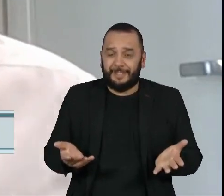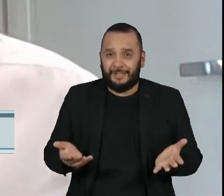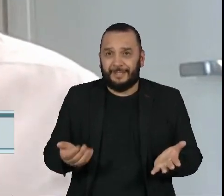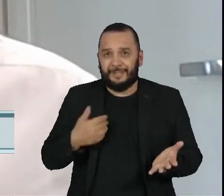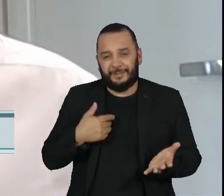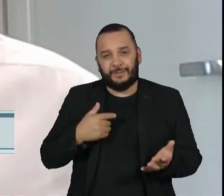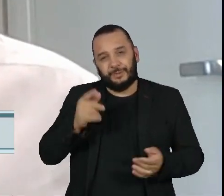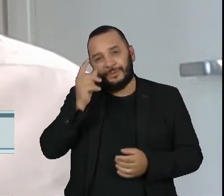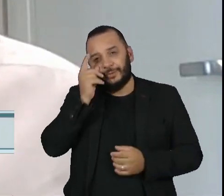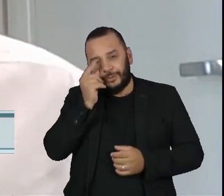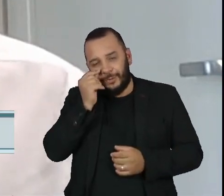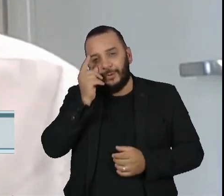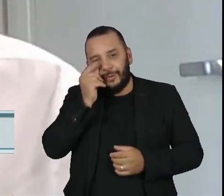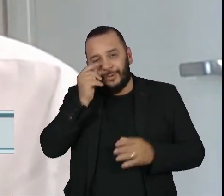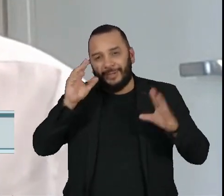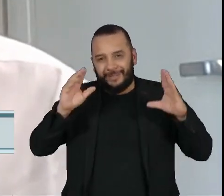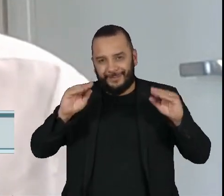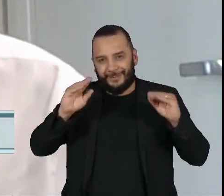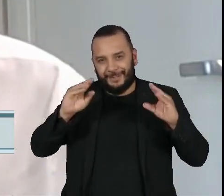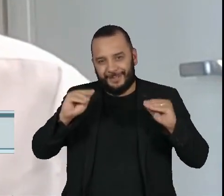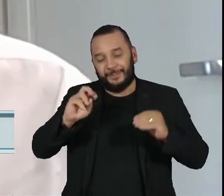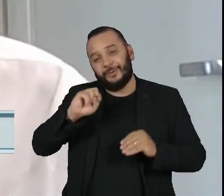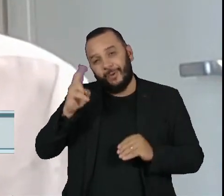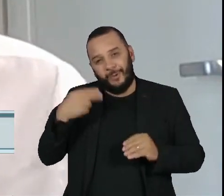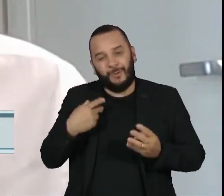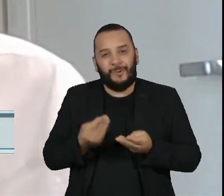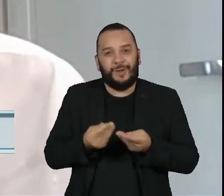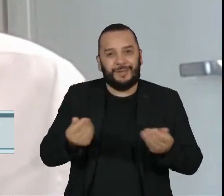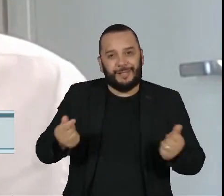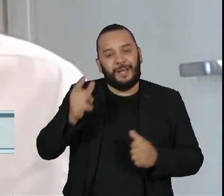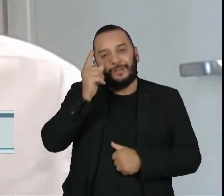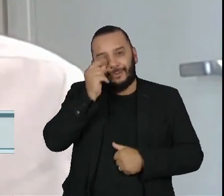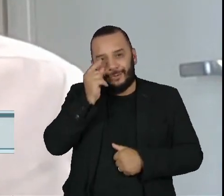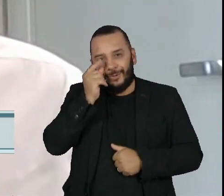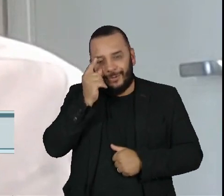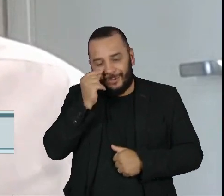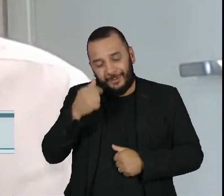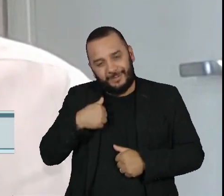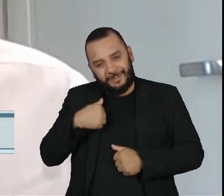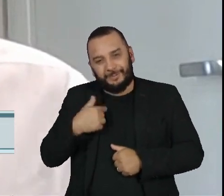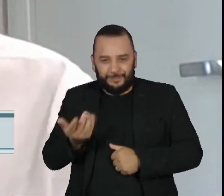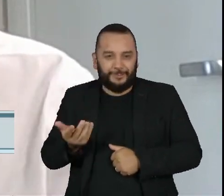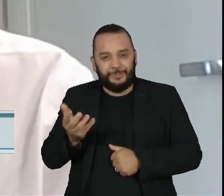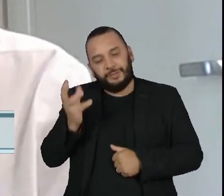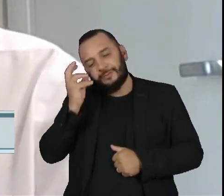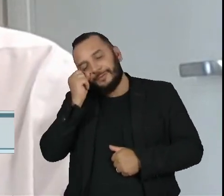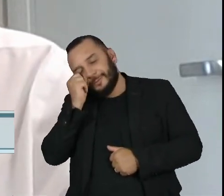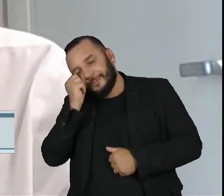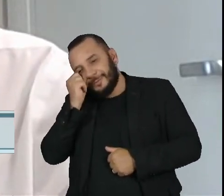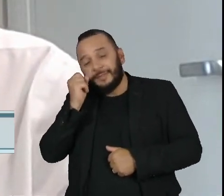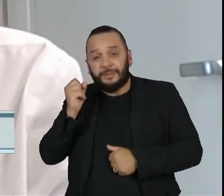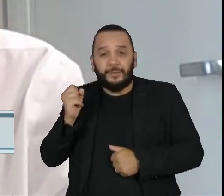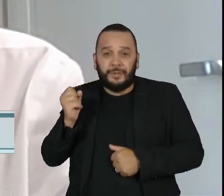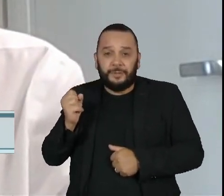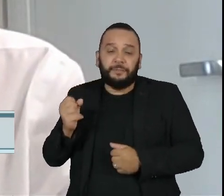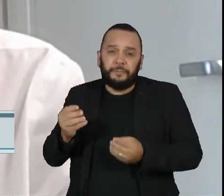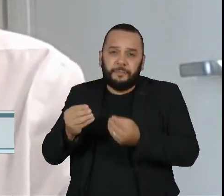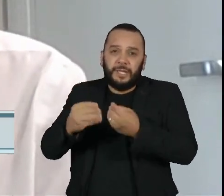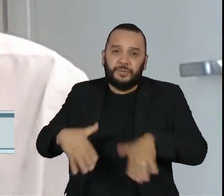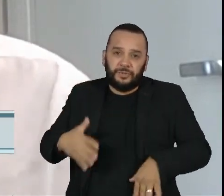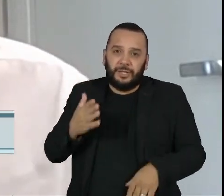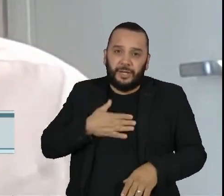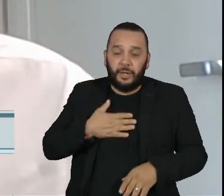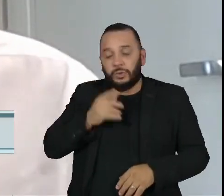de sono que eu tenho à noite ou a qualidade do sono que eu exerço enquanto eu estou dormindo, vão ter impactos durante o meu dia.